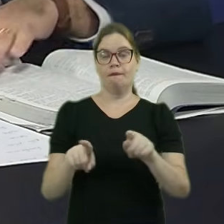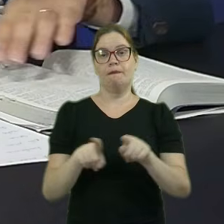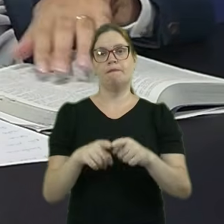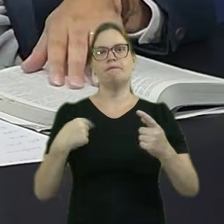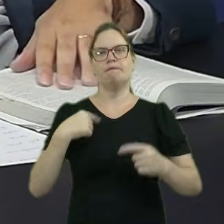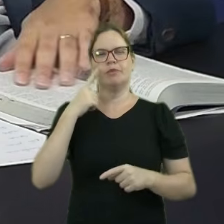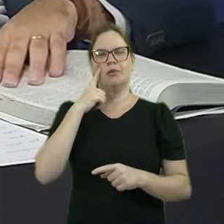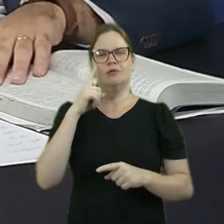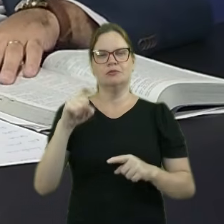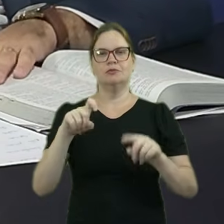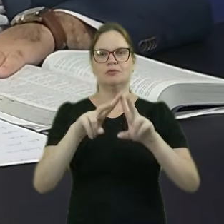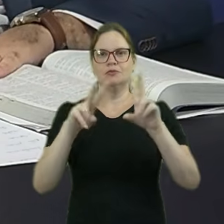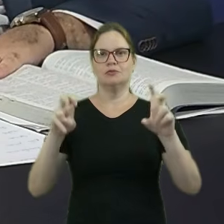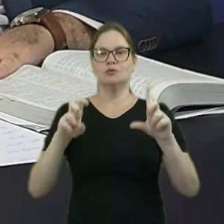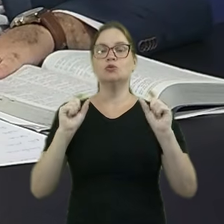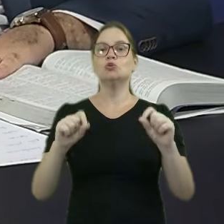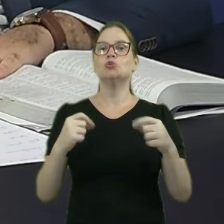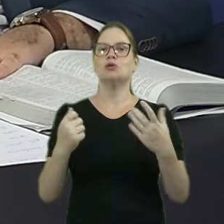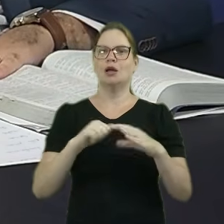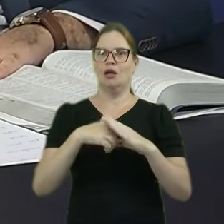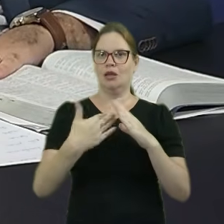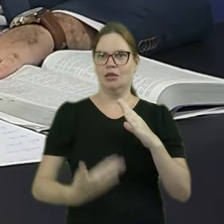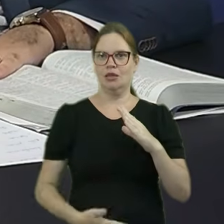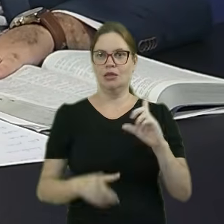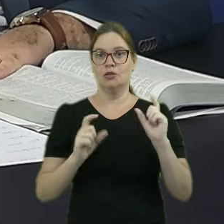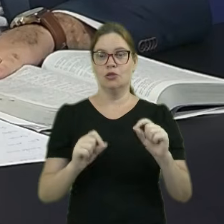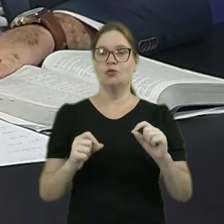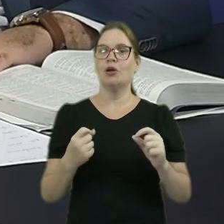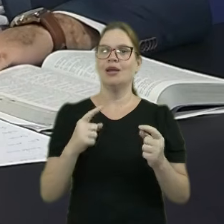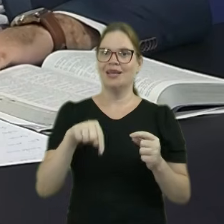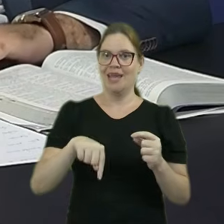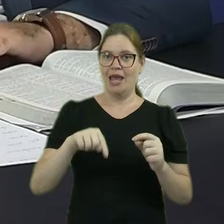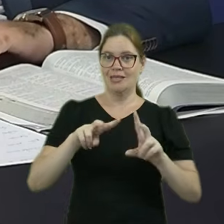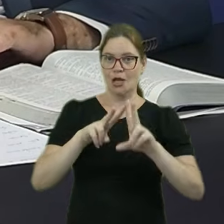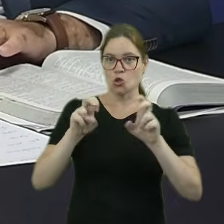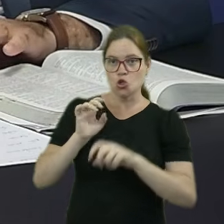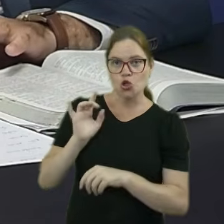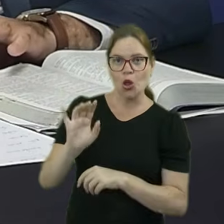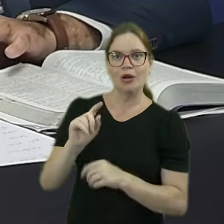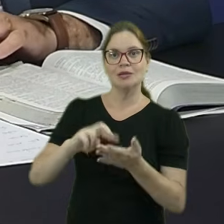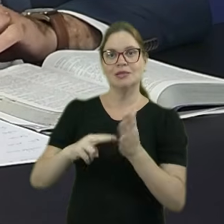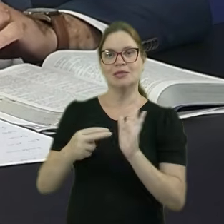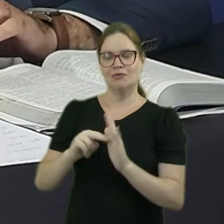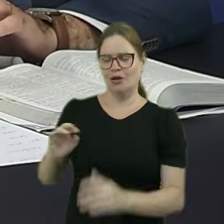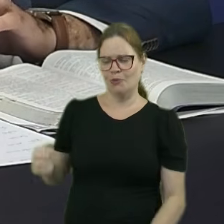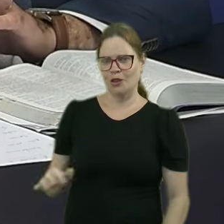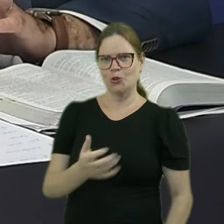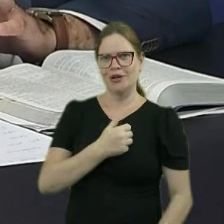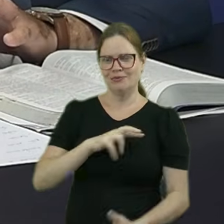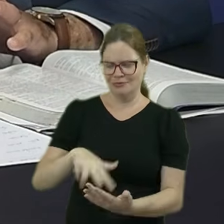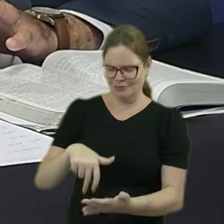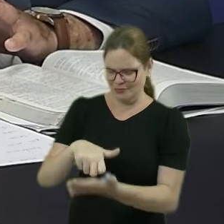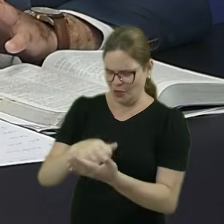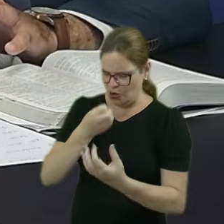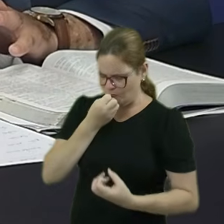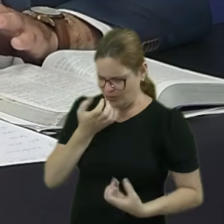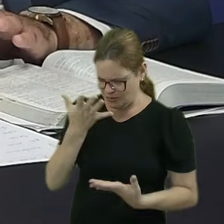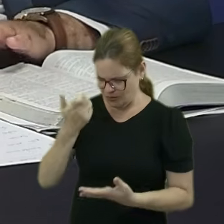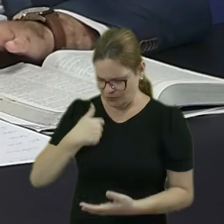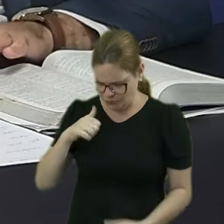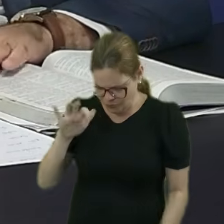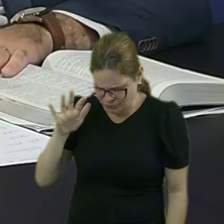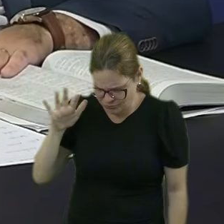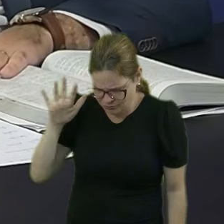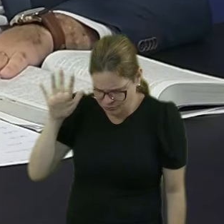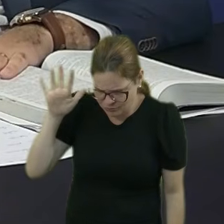que o pastor Pedro Paulo falou é que foi uma adoração ao Senhor. Ela se prostrou, a confissão dela, né,